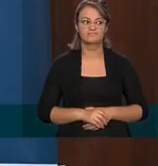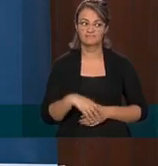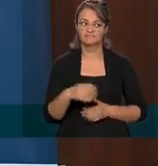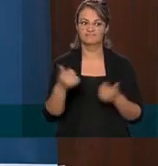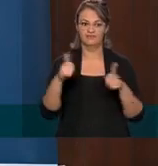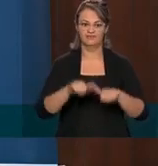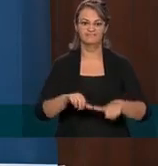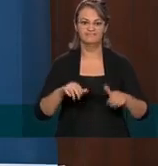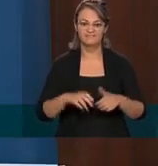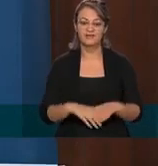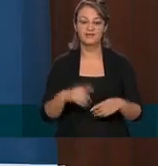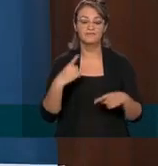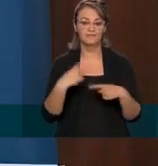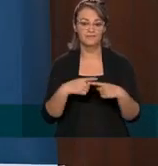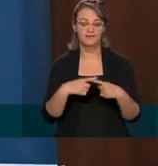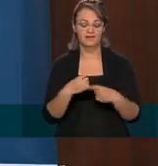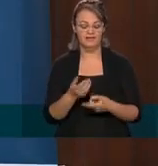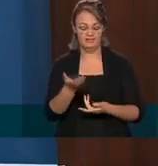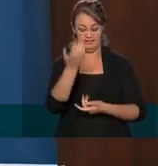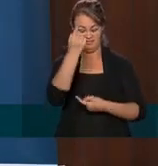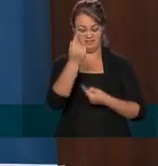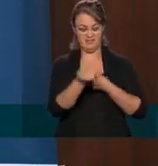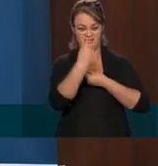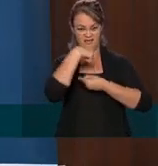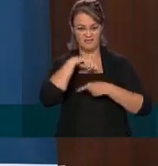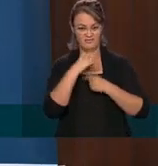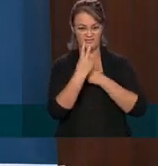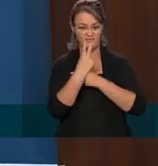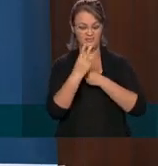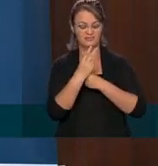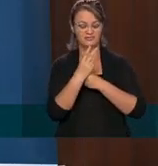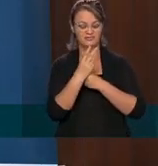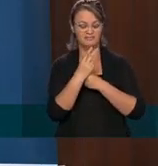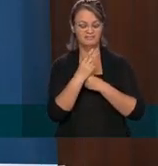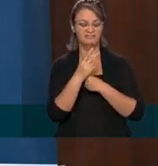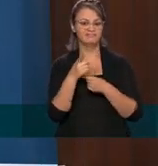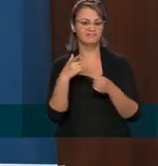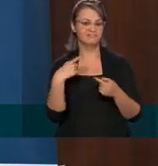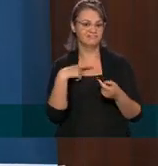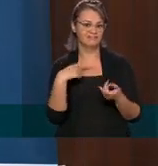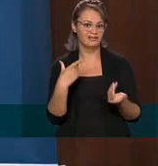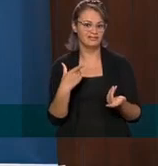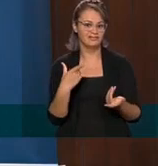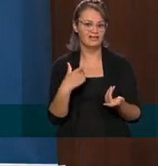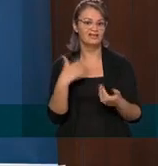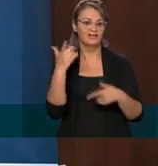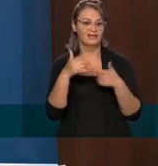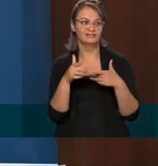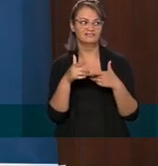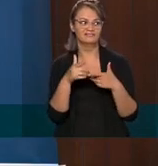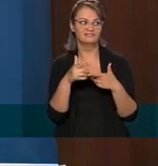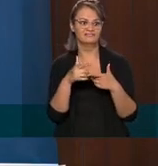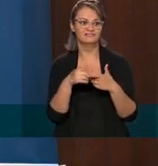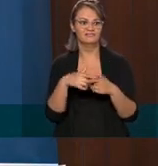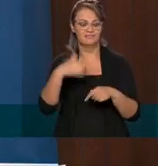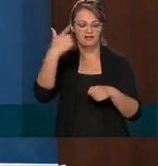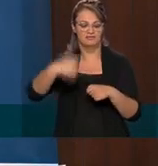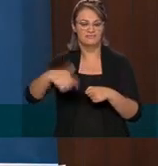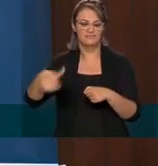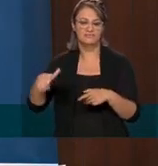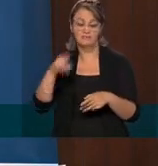agravada por conta dos anticorpos presentes no seu organismo. Então, essa é uma preocupação que a gente tem que ficar